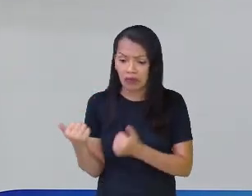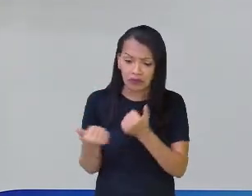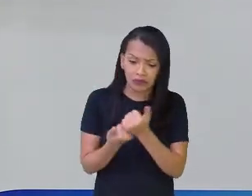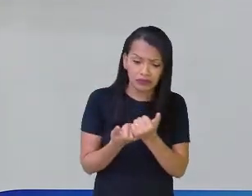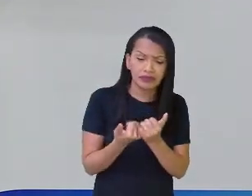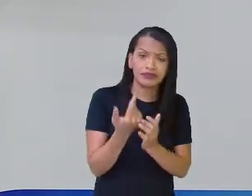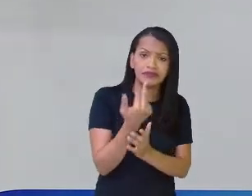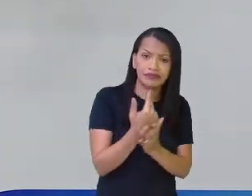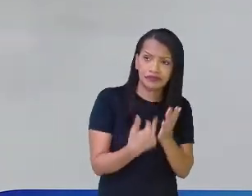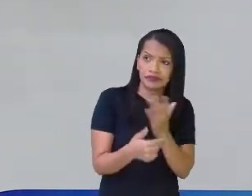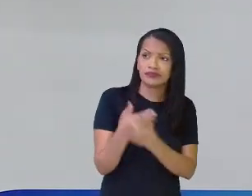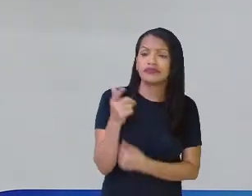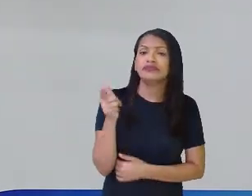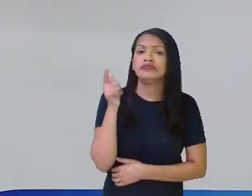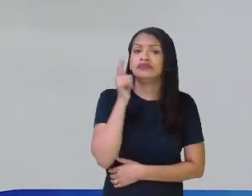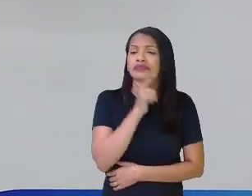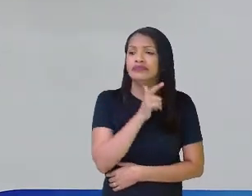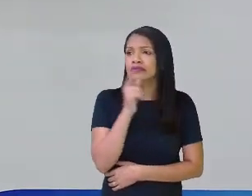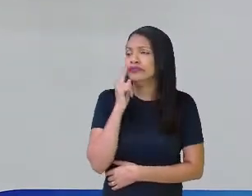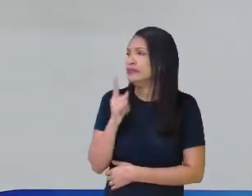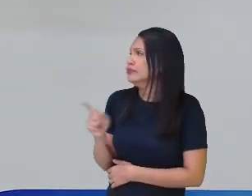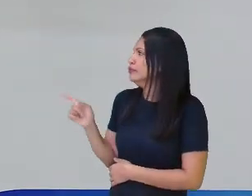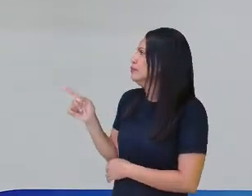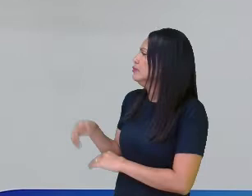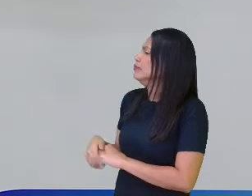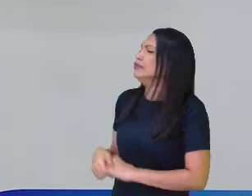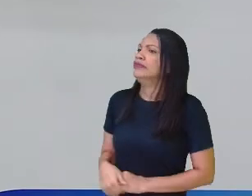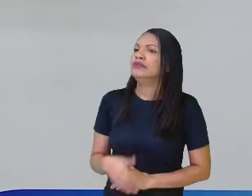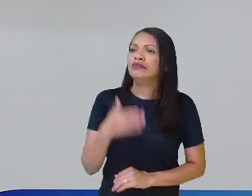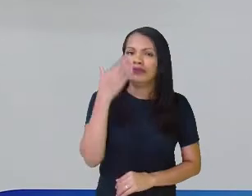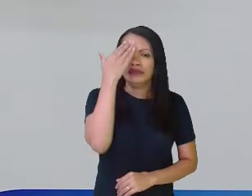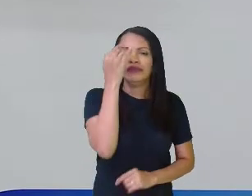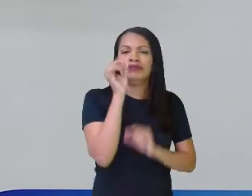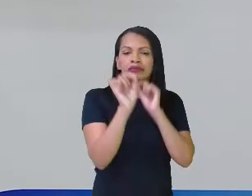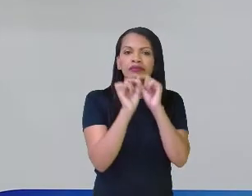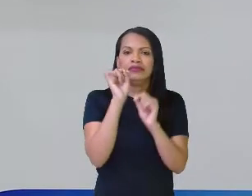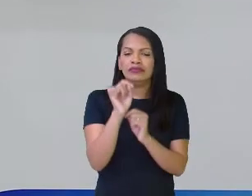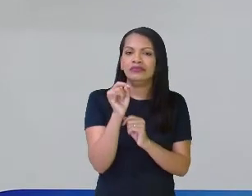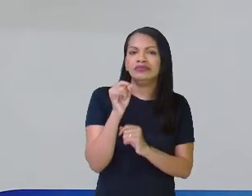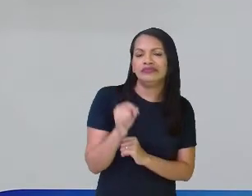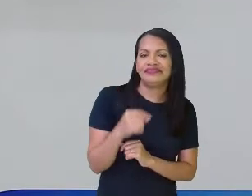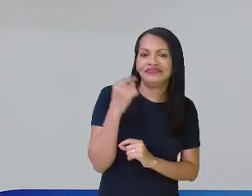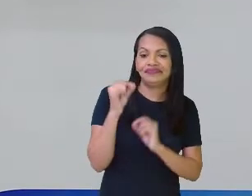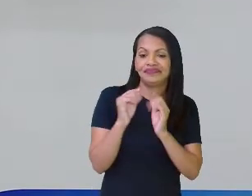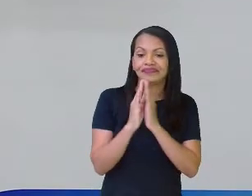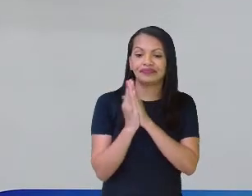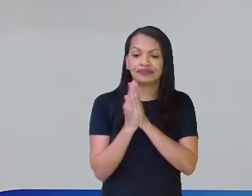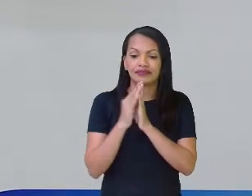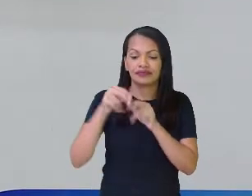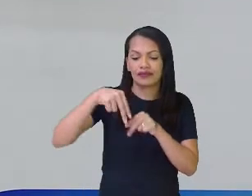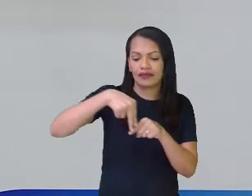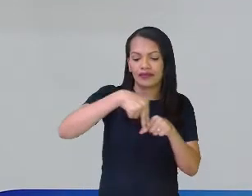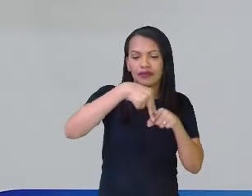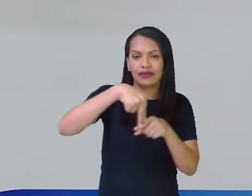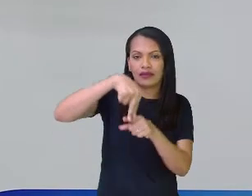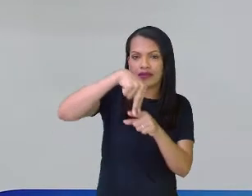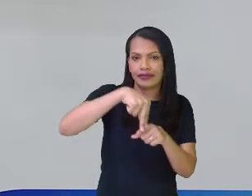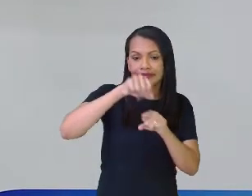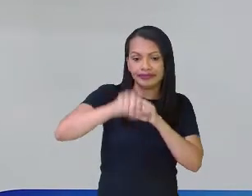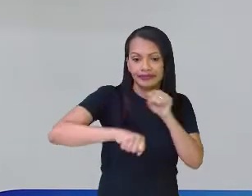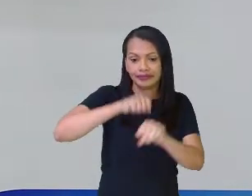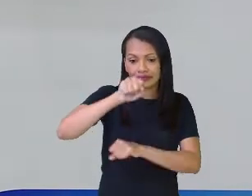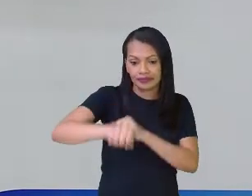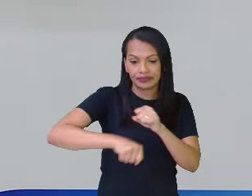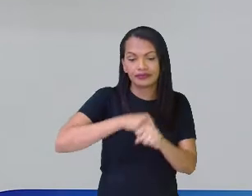Aqui a gente consegue, a partir da tabela, saber que é um skate, uma bicicleta, uma boneca e um pop-it.